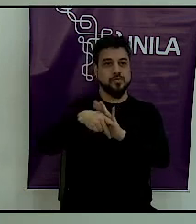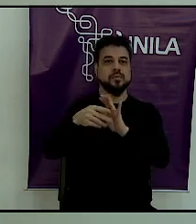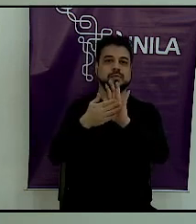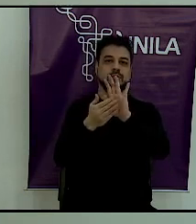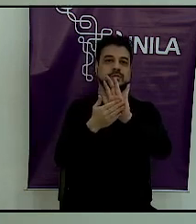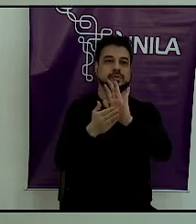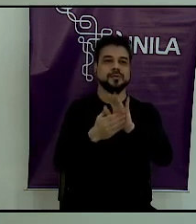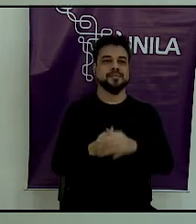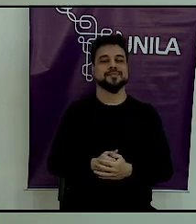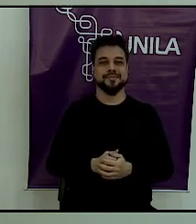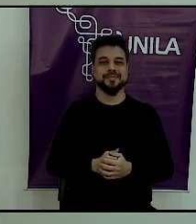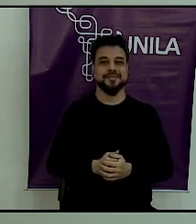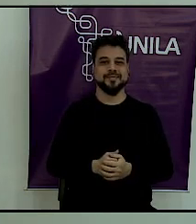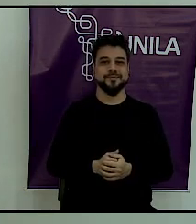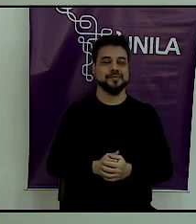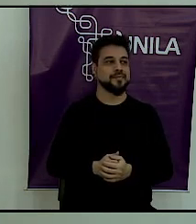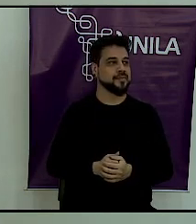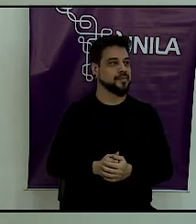9.